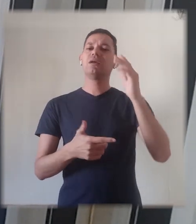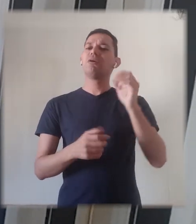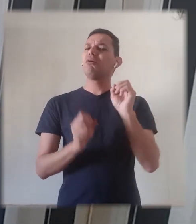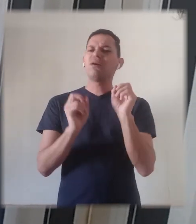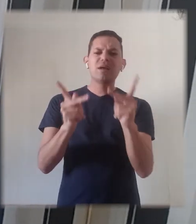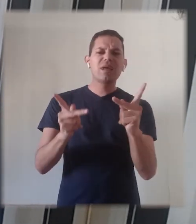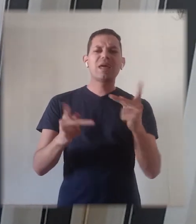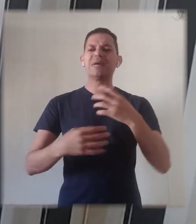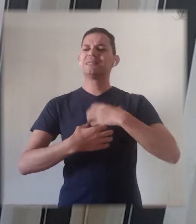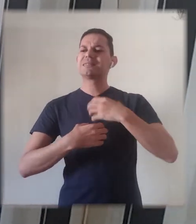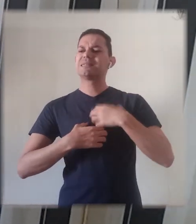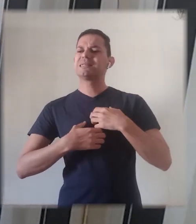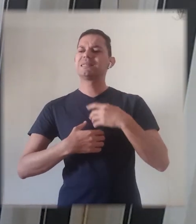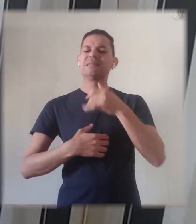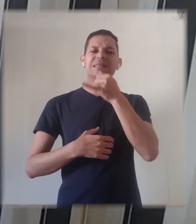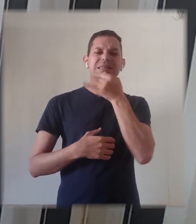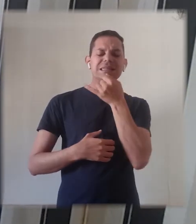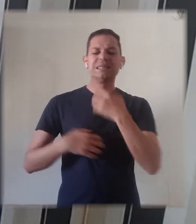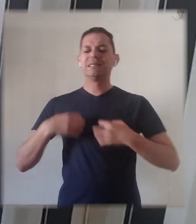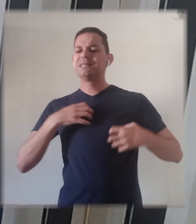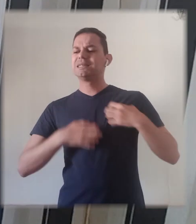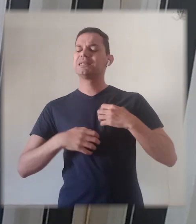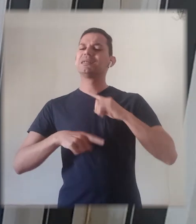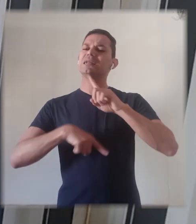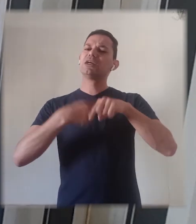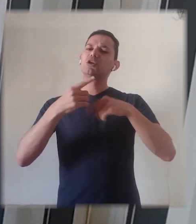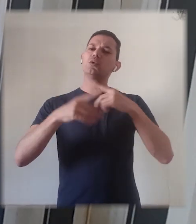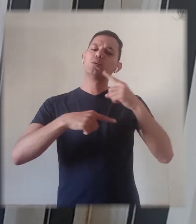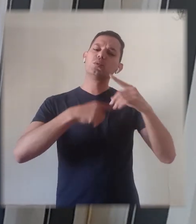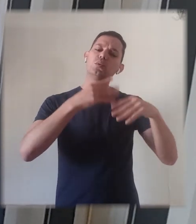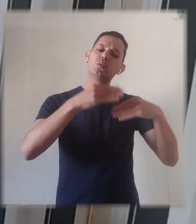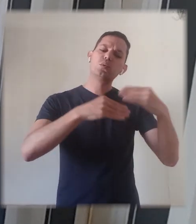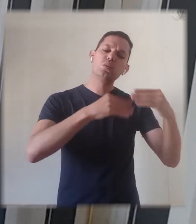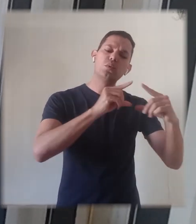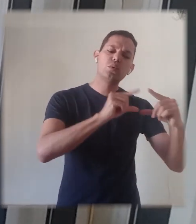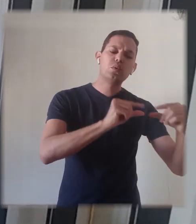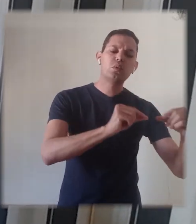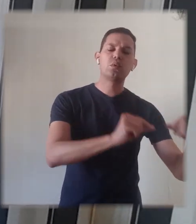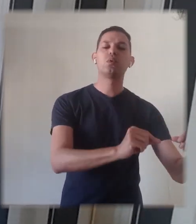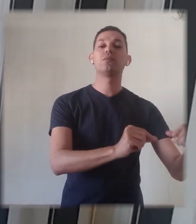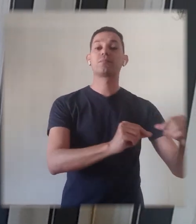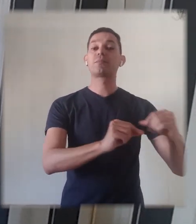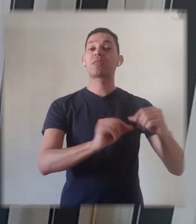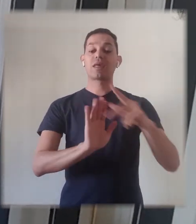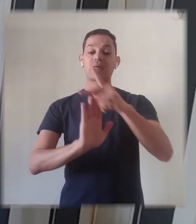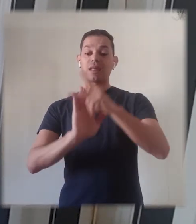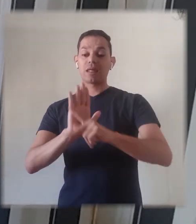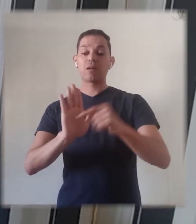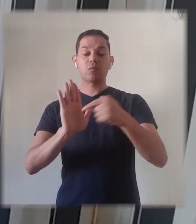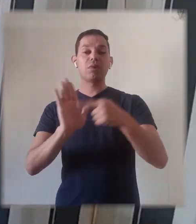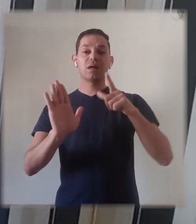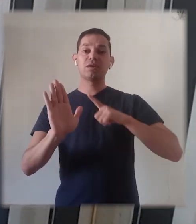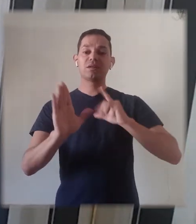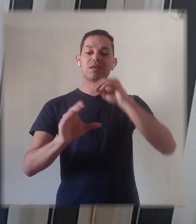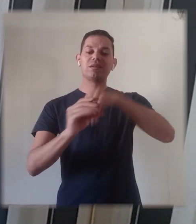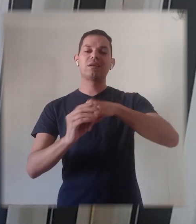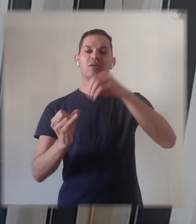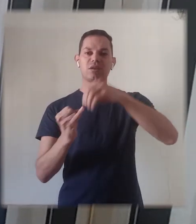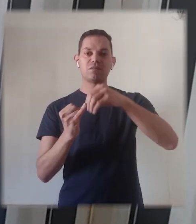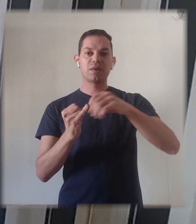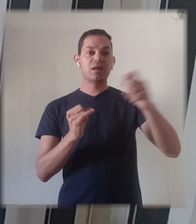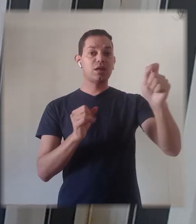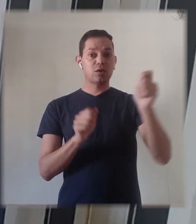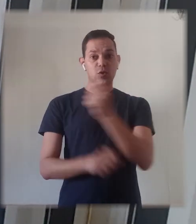precisam entender que está tudo bem se sentir, né, da forma como eles estão se sentindo e que a instituição tem um plano. E eles